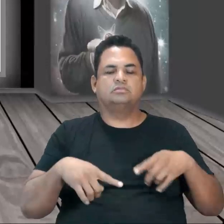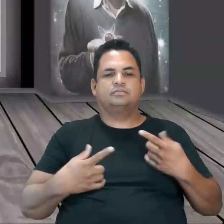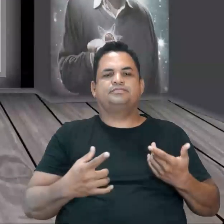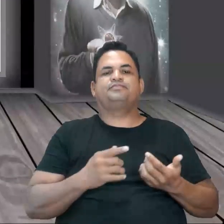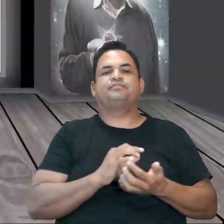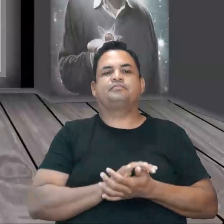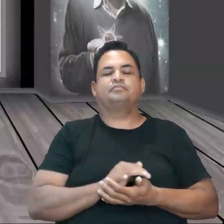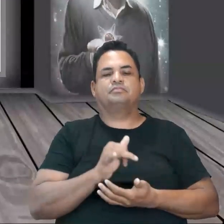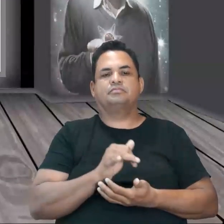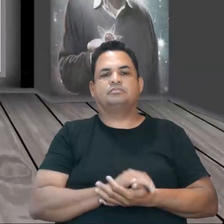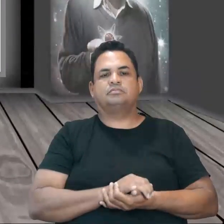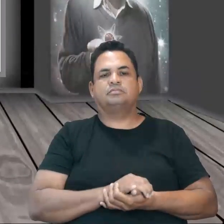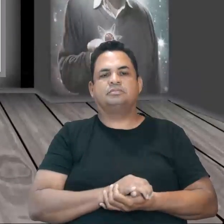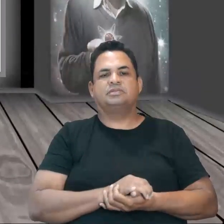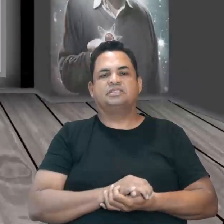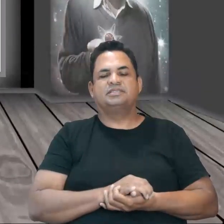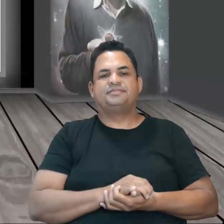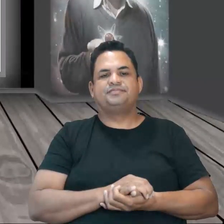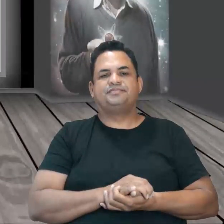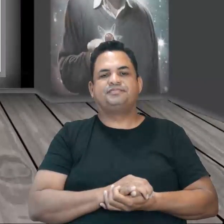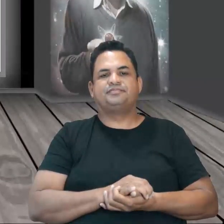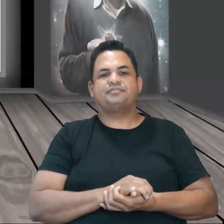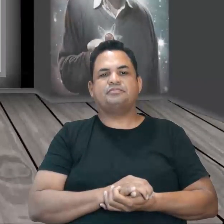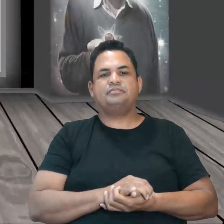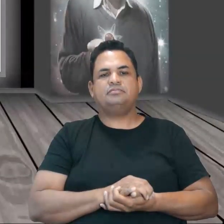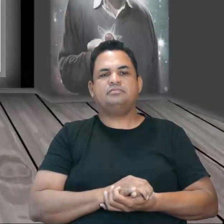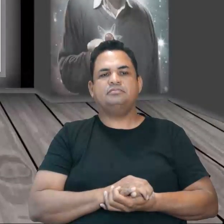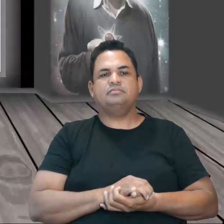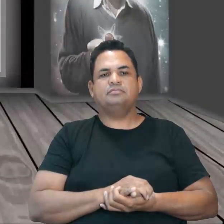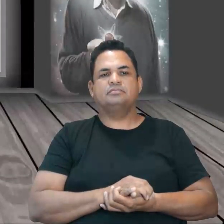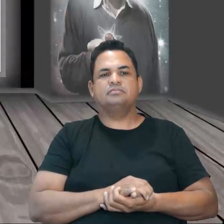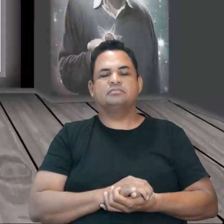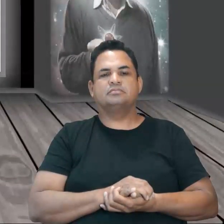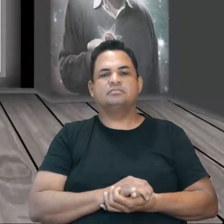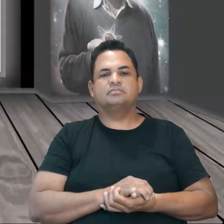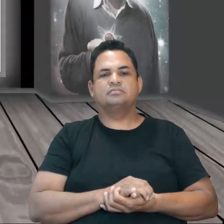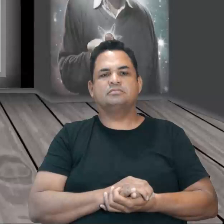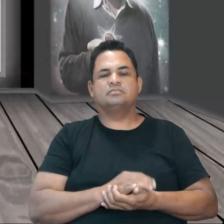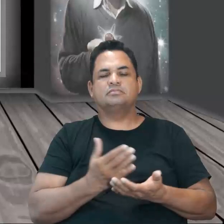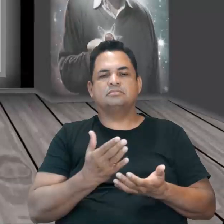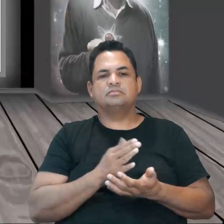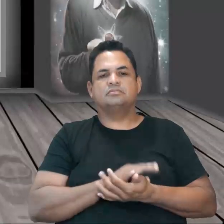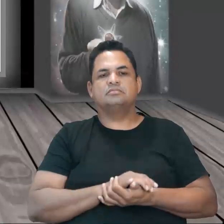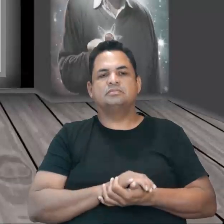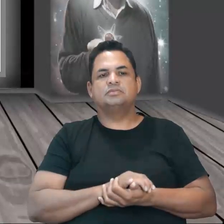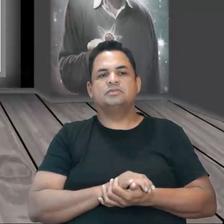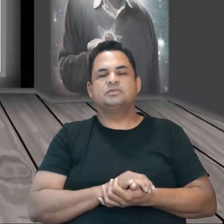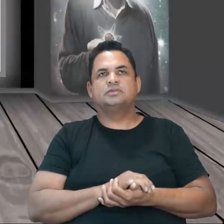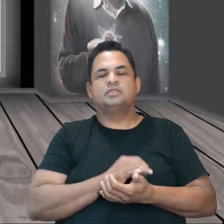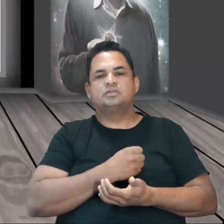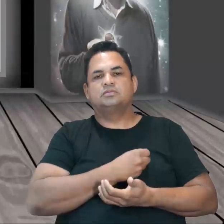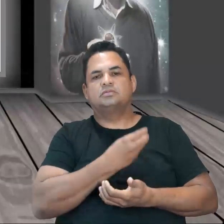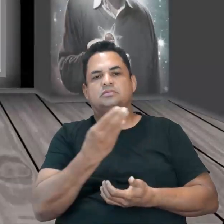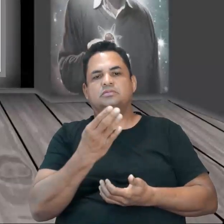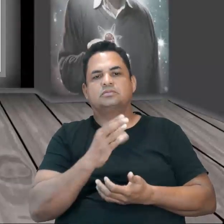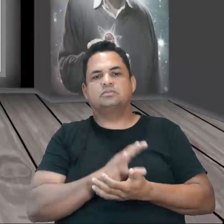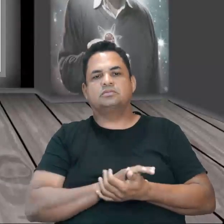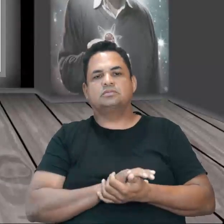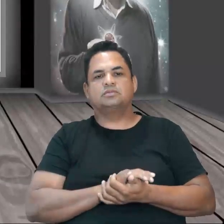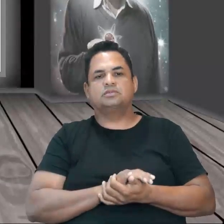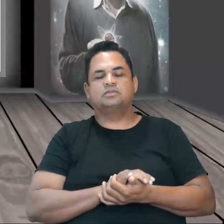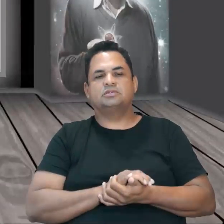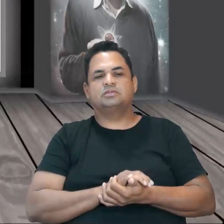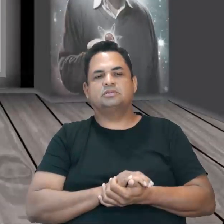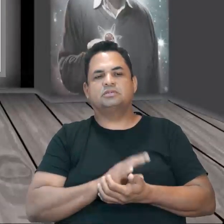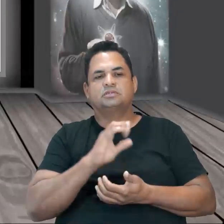o que eu falo para não decorar? O valor da aceleração da gravidade. Eu não preciso. Lá ele